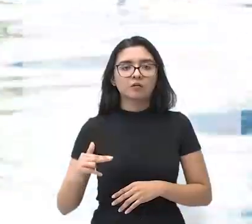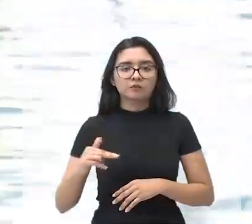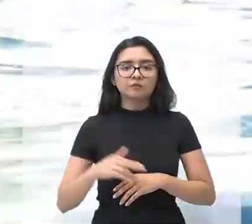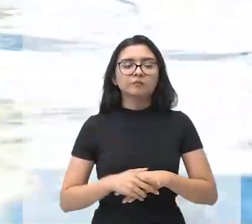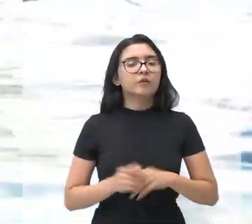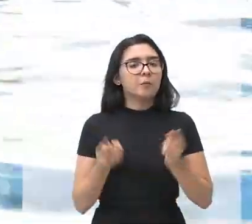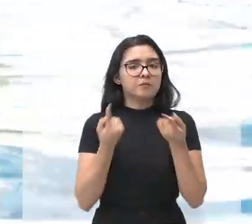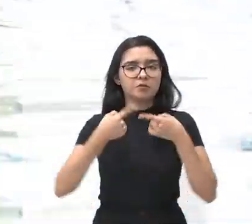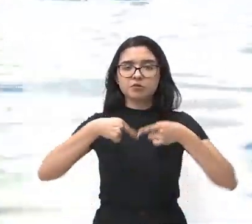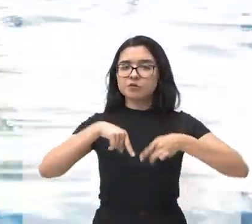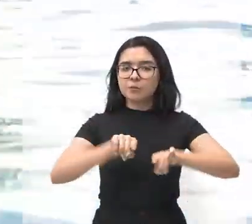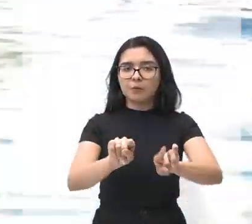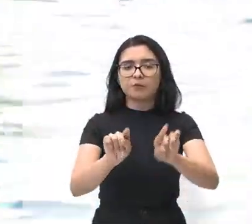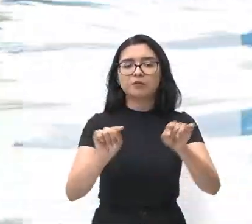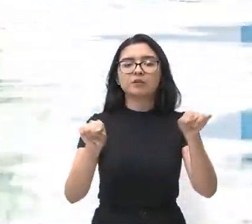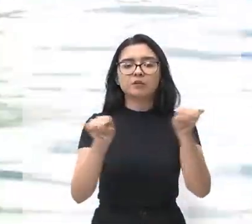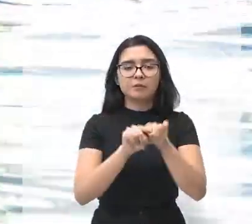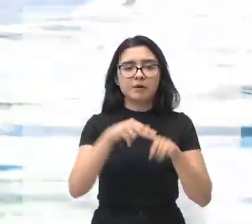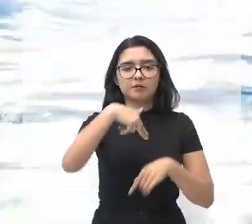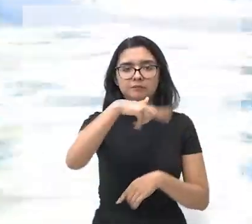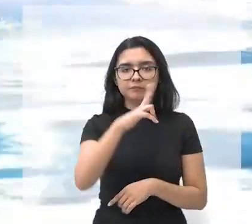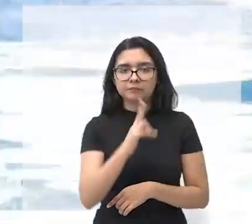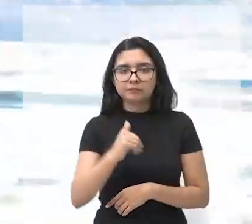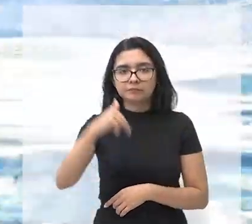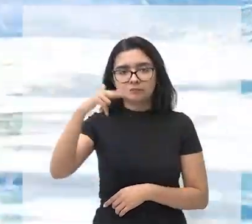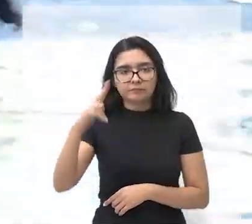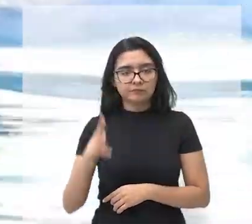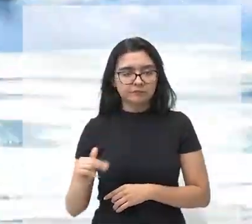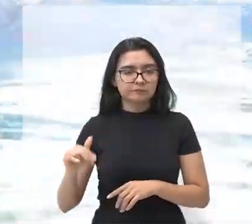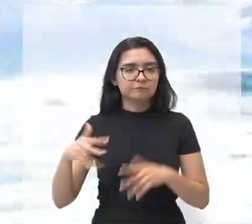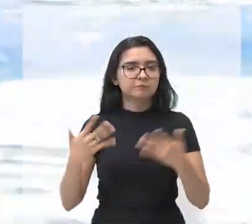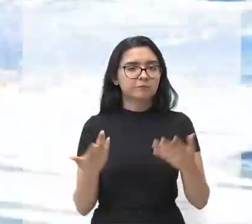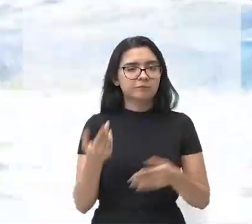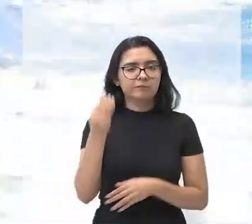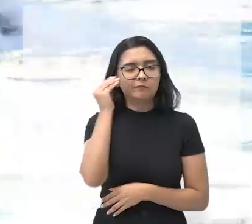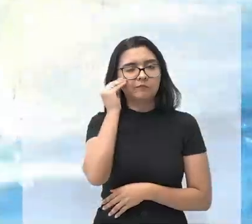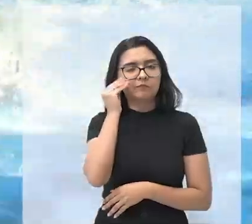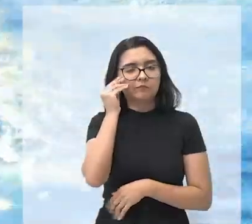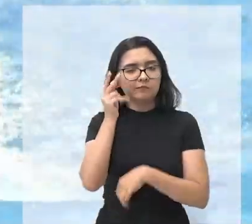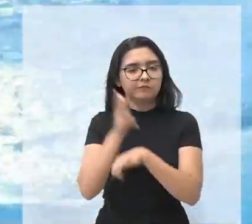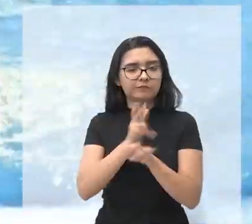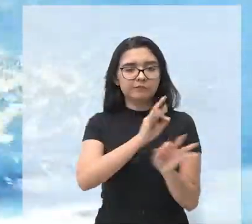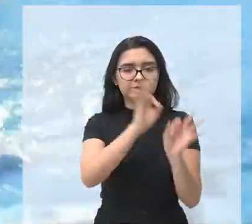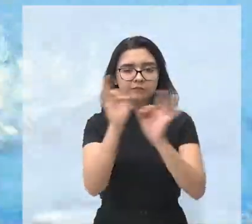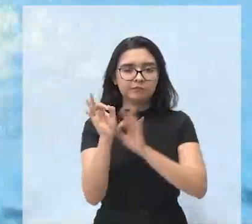ou seja, o movimento ondulatório. Observem mais uma vez o vídeo.